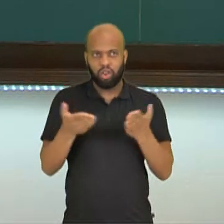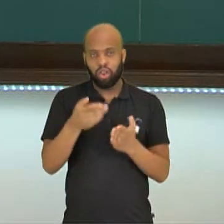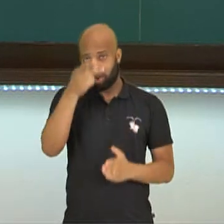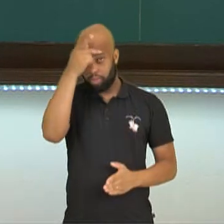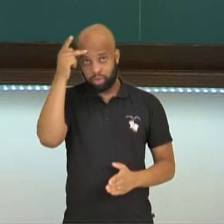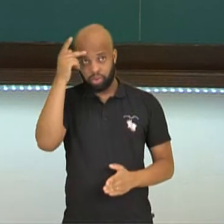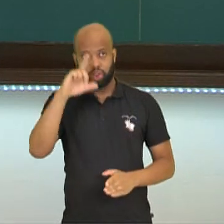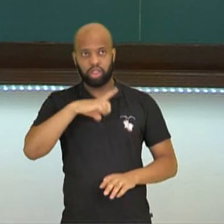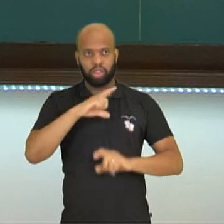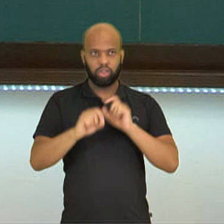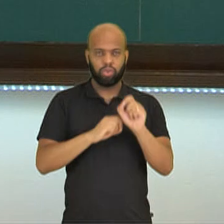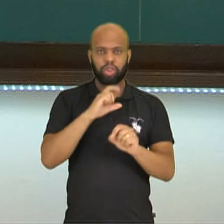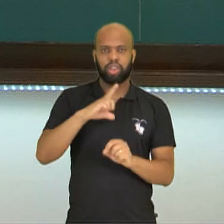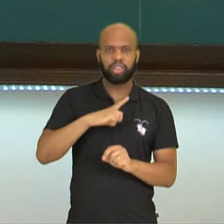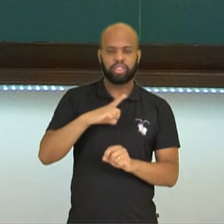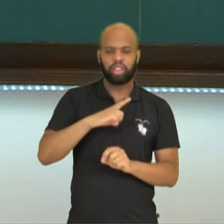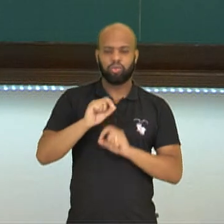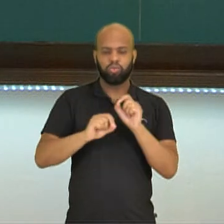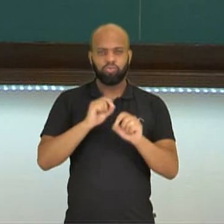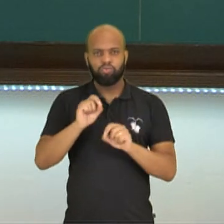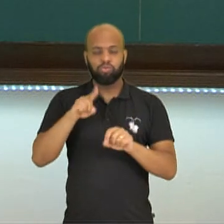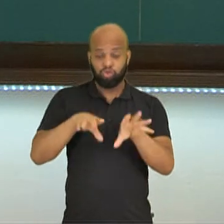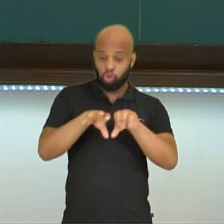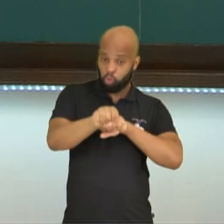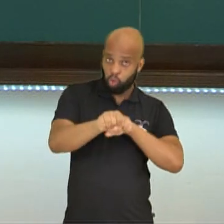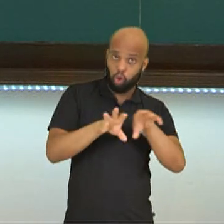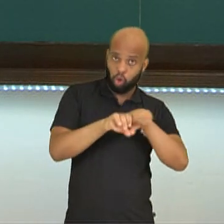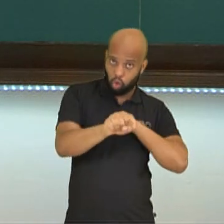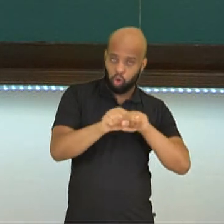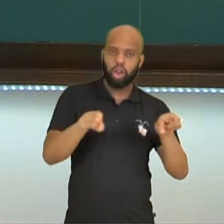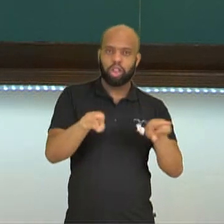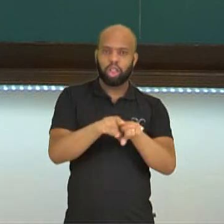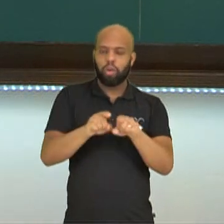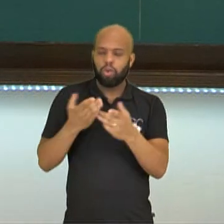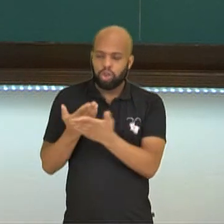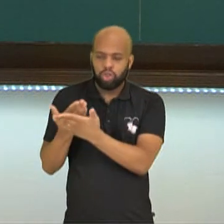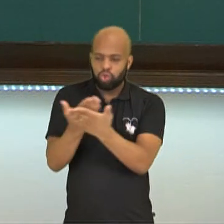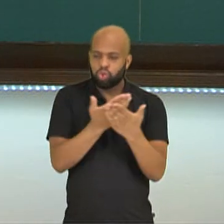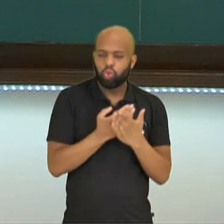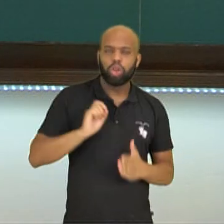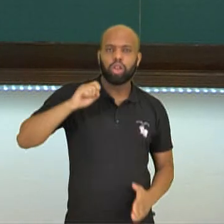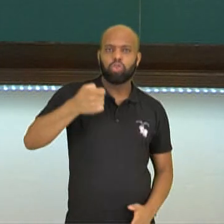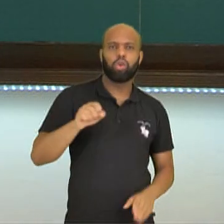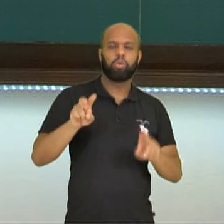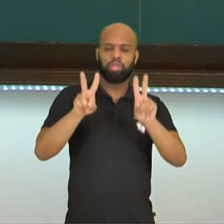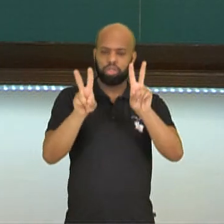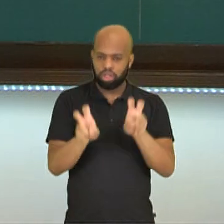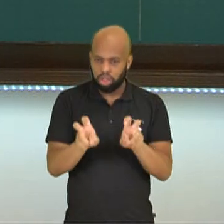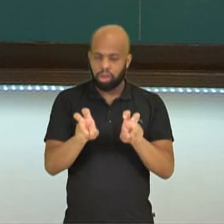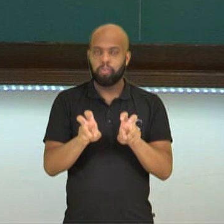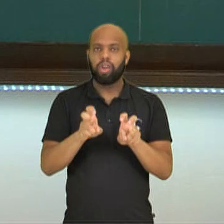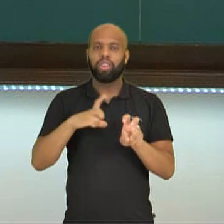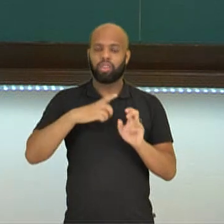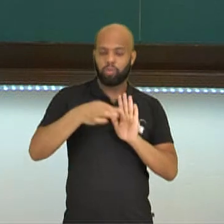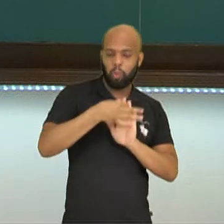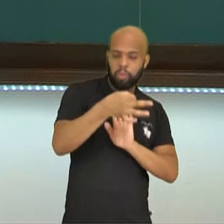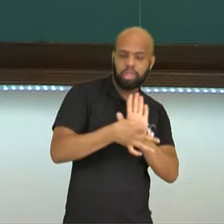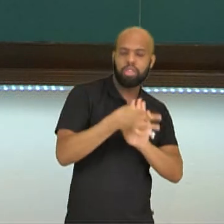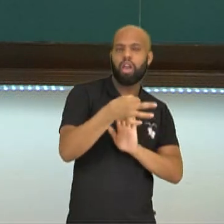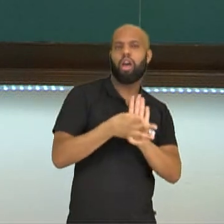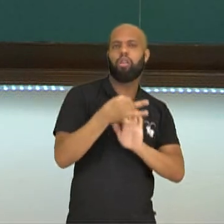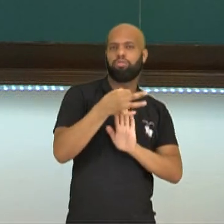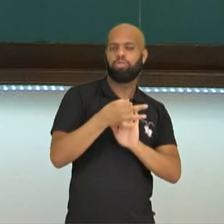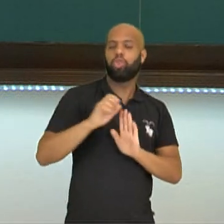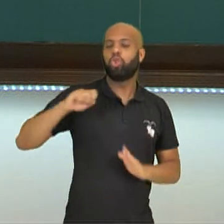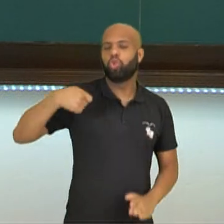que tem aí uma formação acadêmica, que estuda a respeito do assunto e ele está dando a opinião dele a